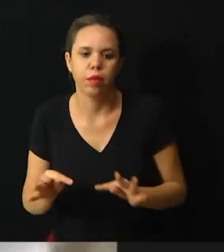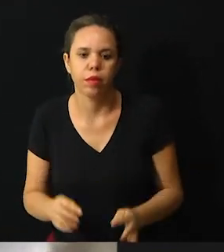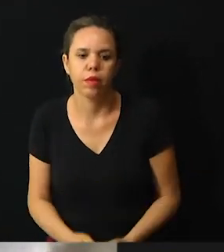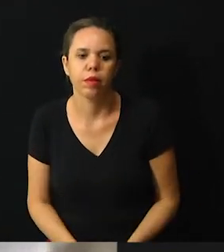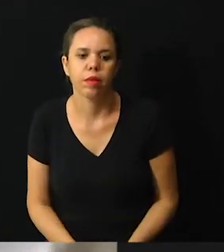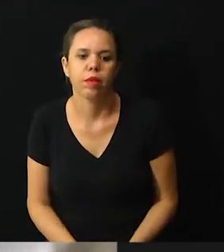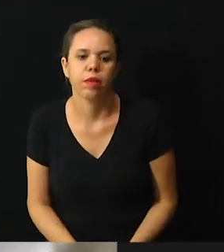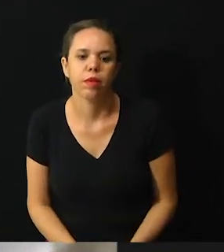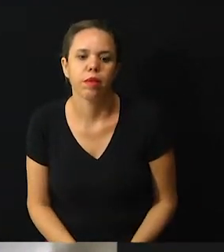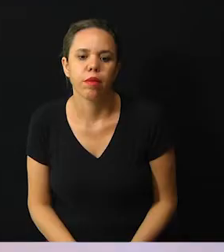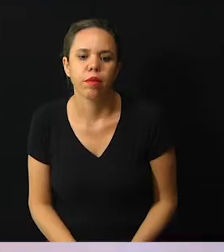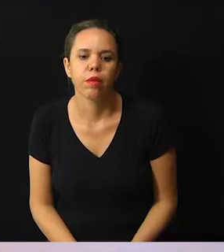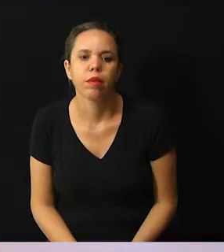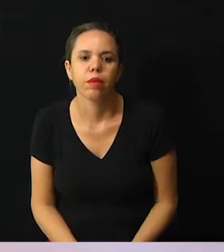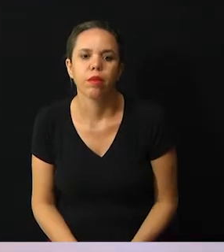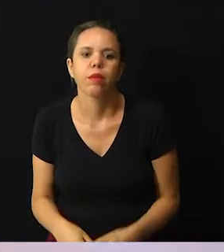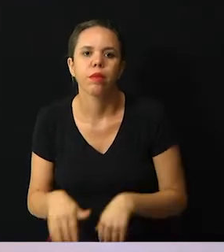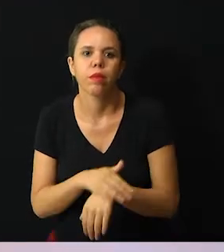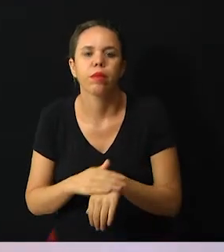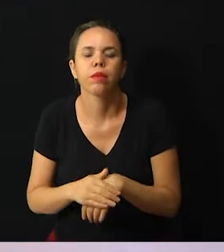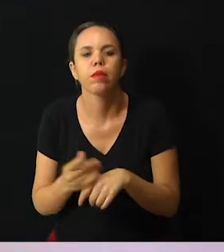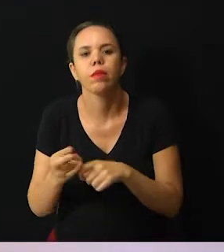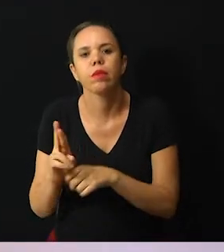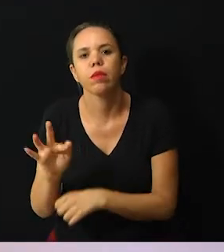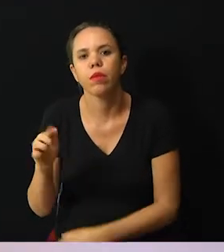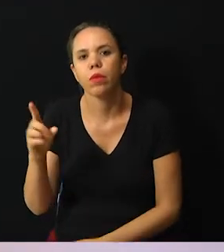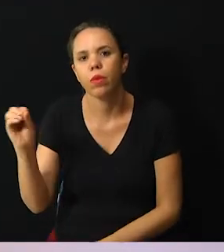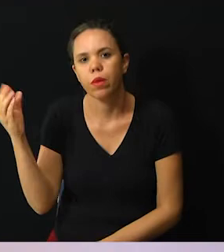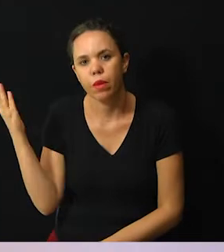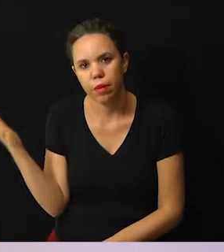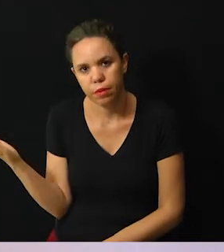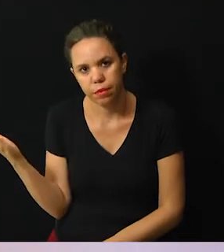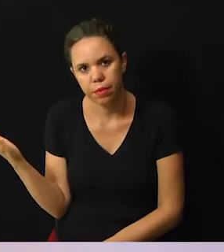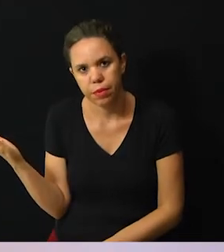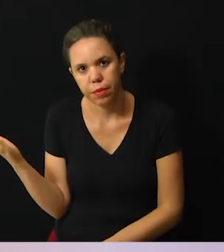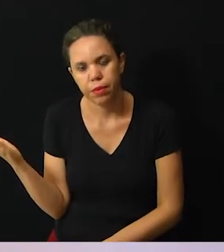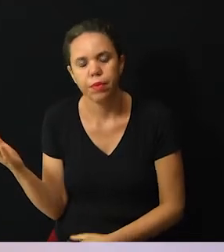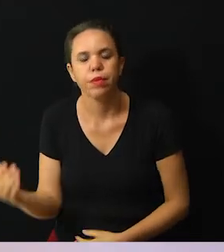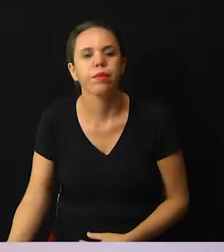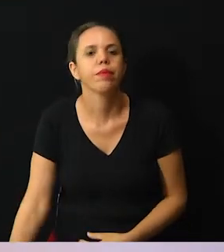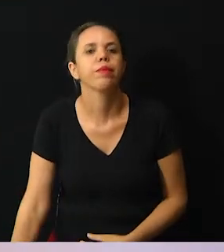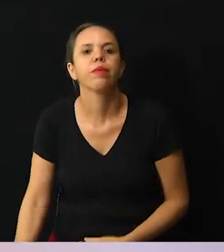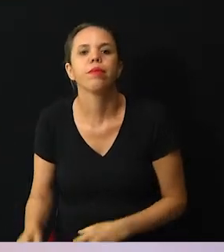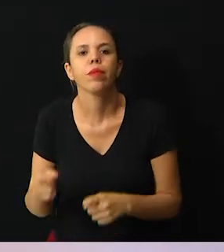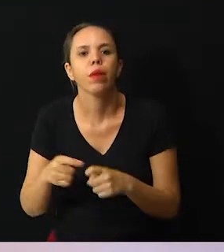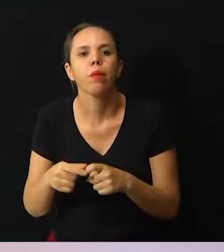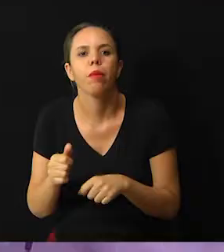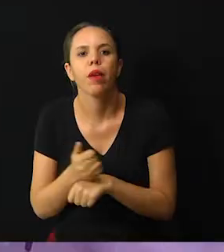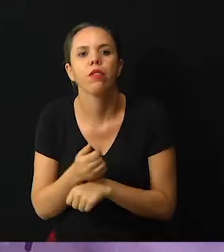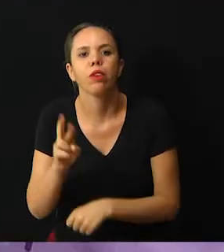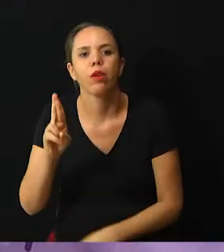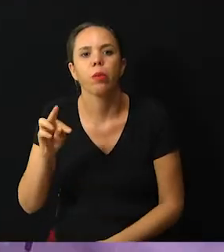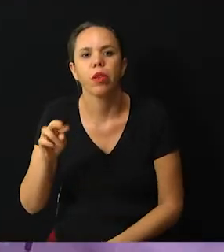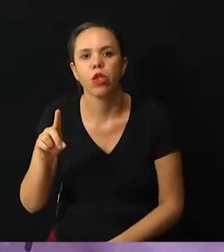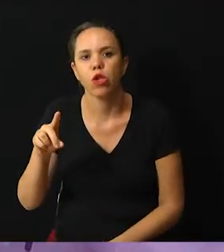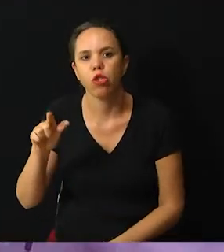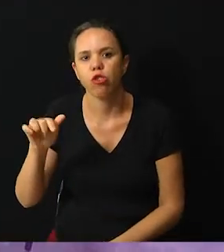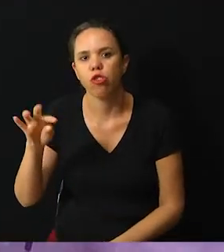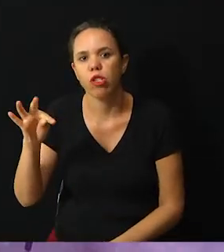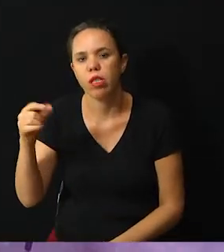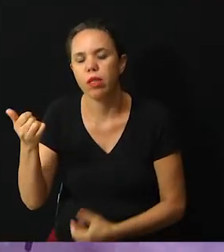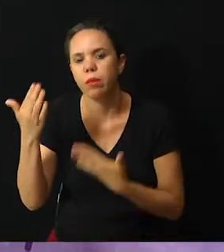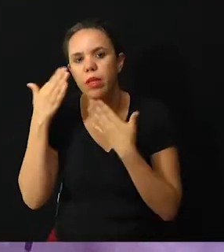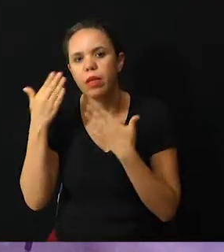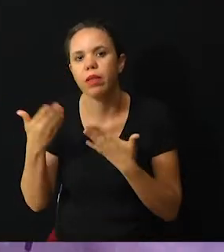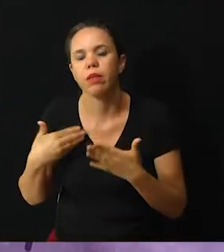tratamento. A gente Perfeito? conversou a gente conversou aí com o Fernando Augusto Chiuqueta, reumatologista. Doutor, muito